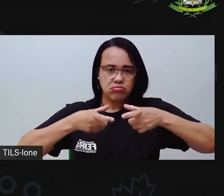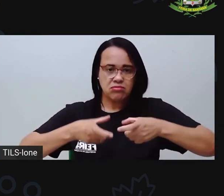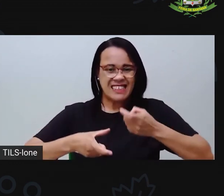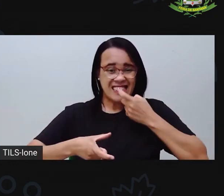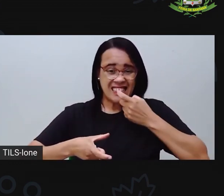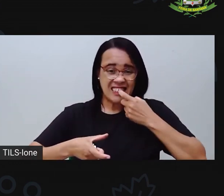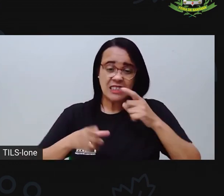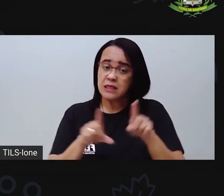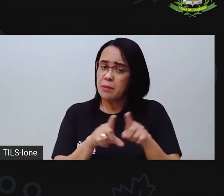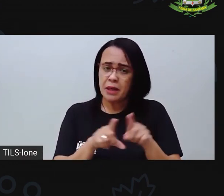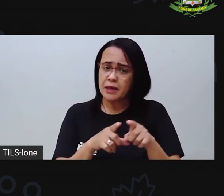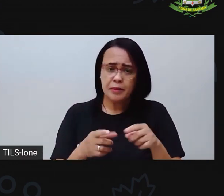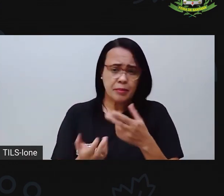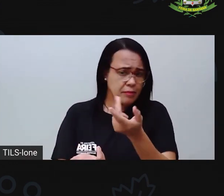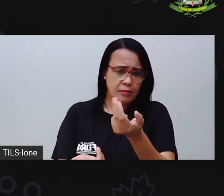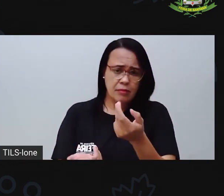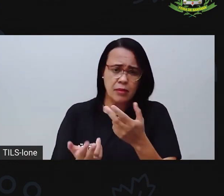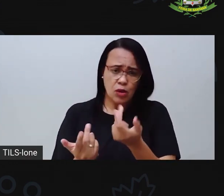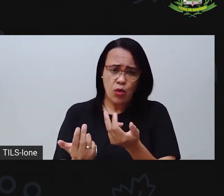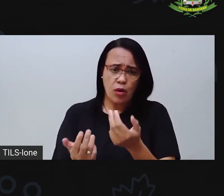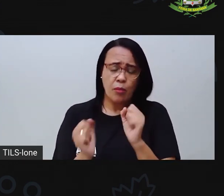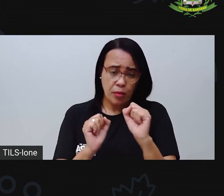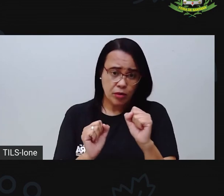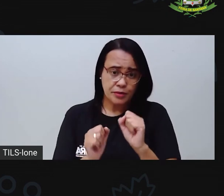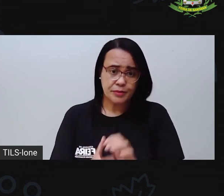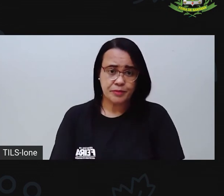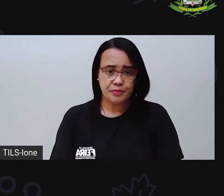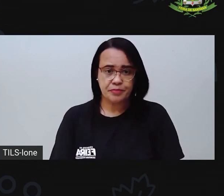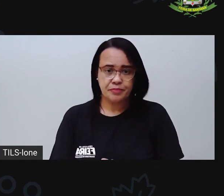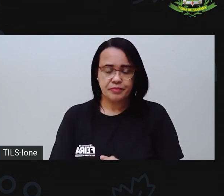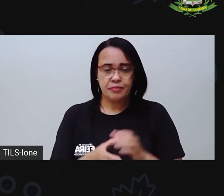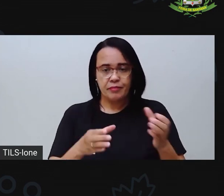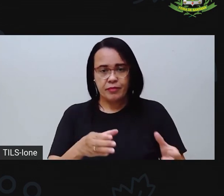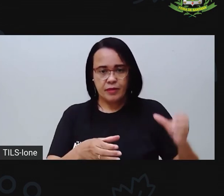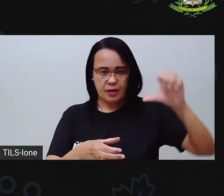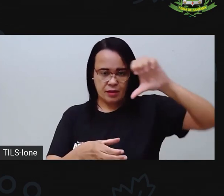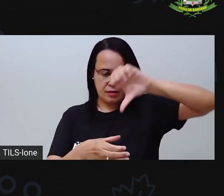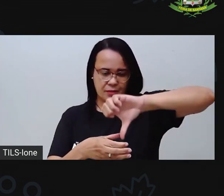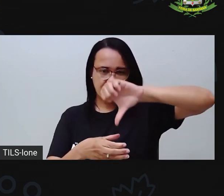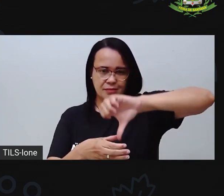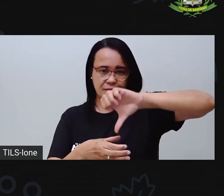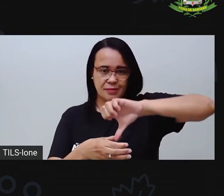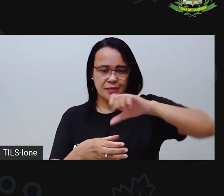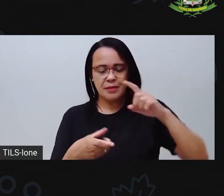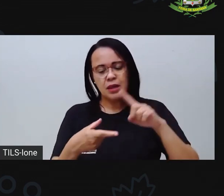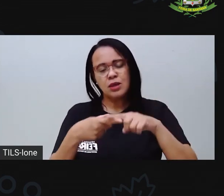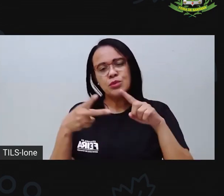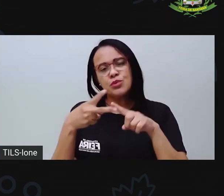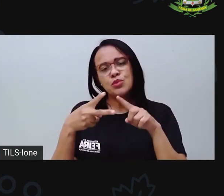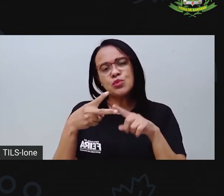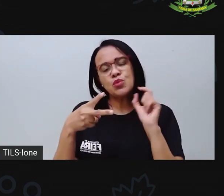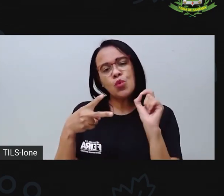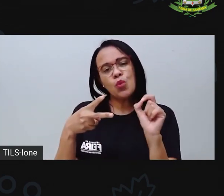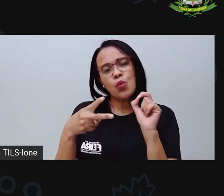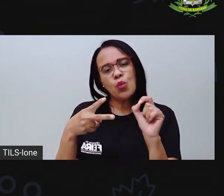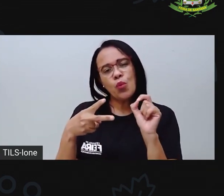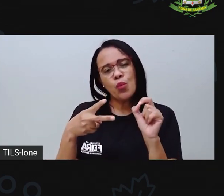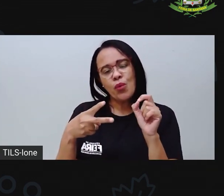joia? Então, pronto, a gente já colocou o vinagre. E agora, qual é o segundo ingrediente que a gente vai colocar?